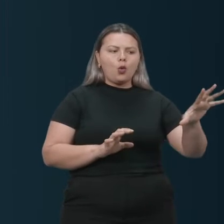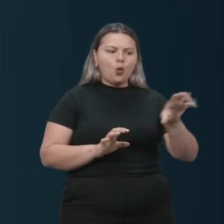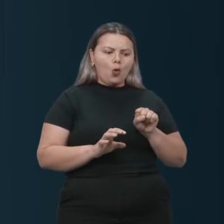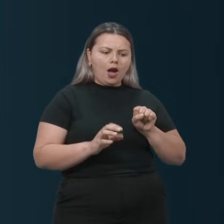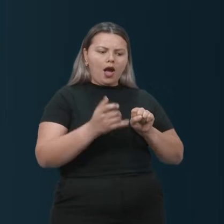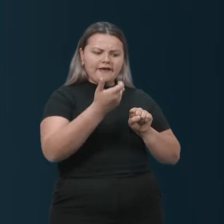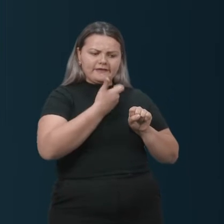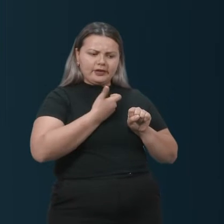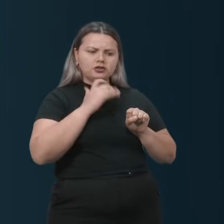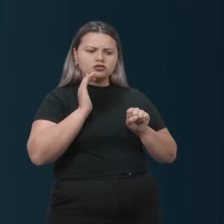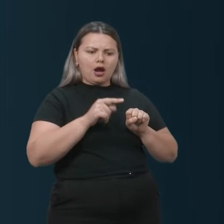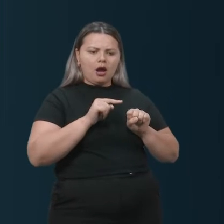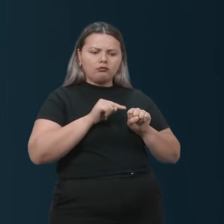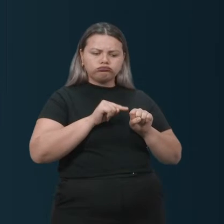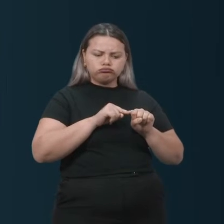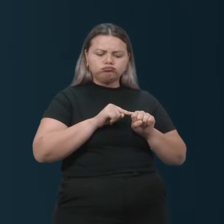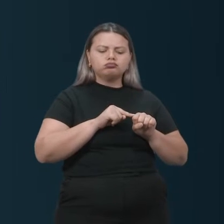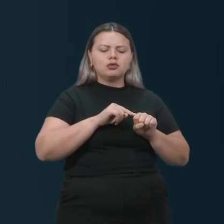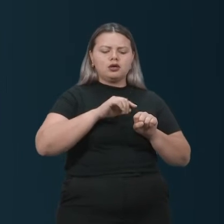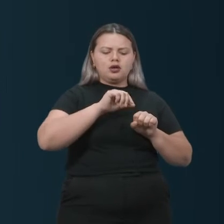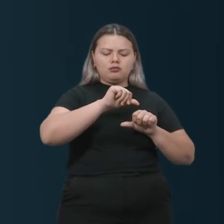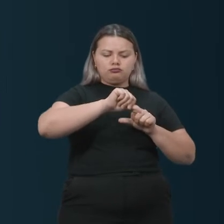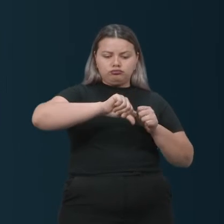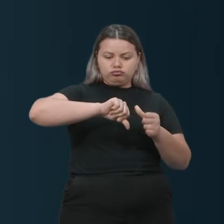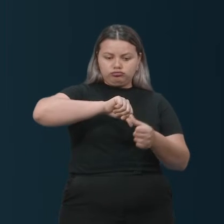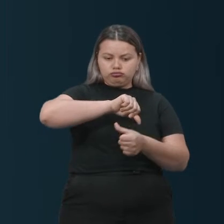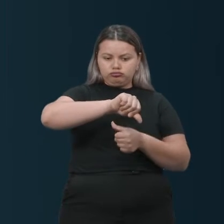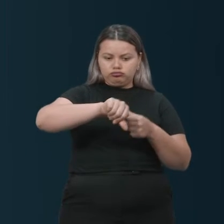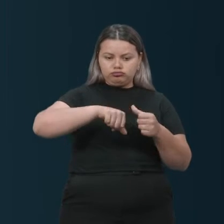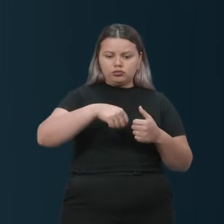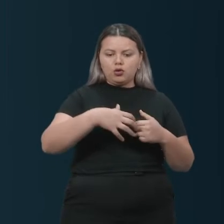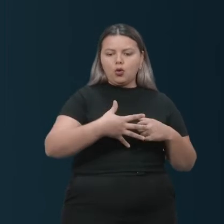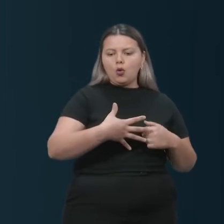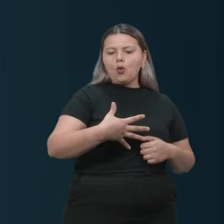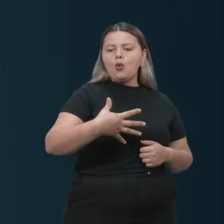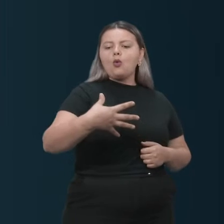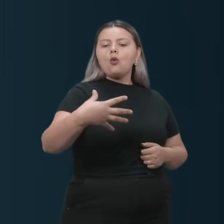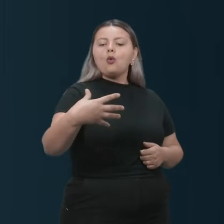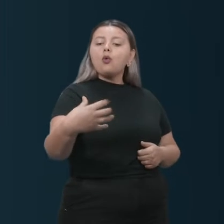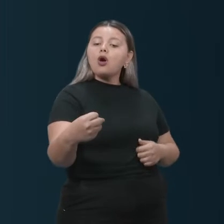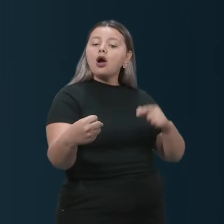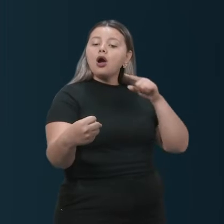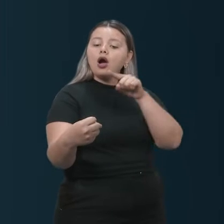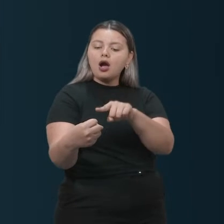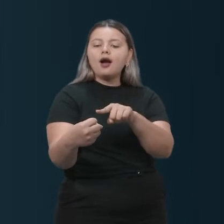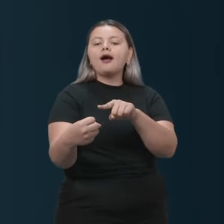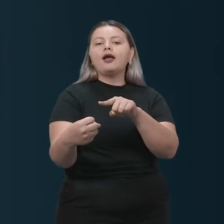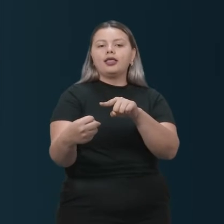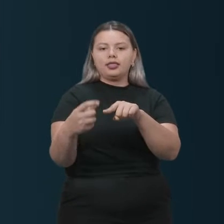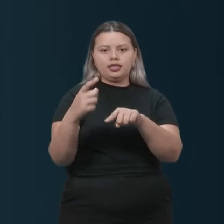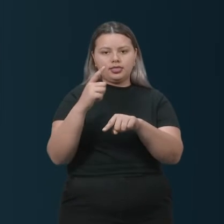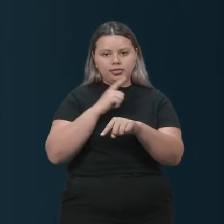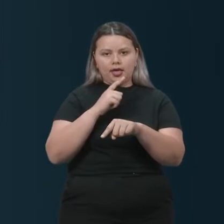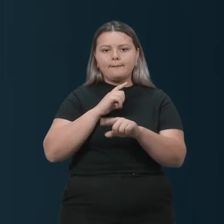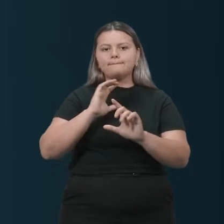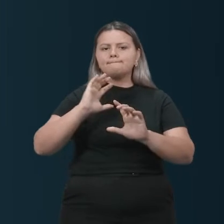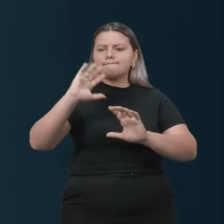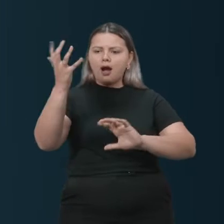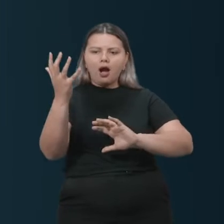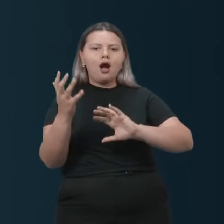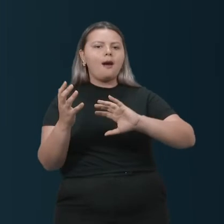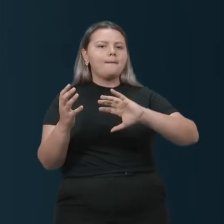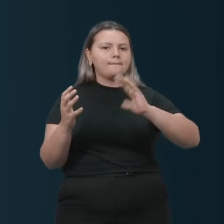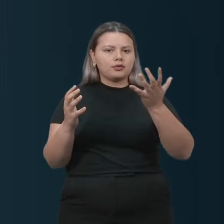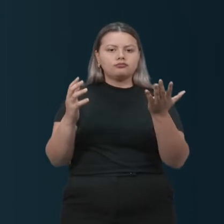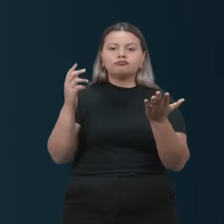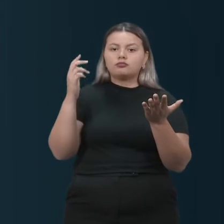um neurônio acaba sendo transmitido para o neurônio seguinte por meio de eventos que